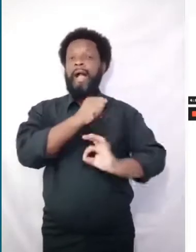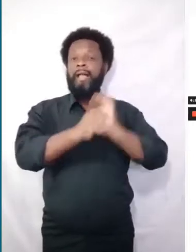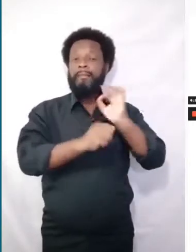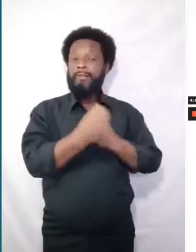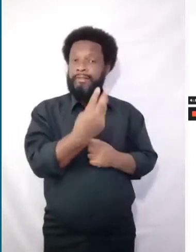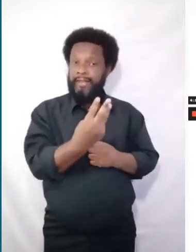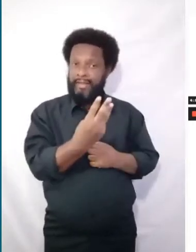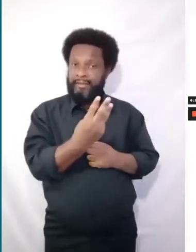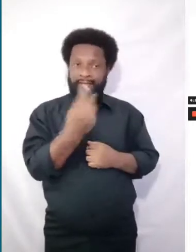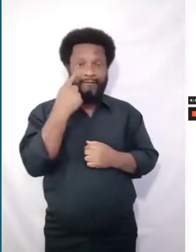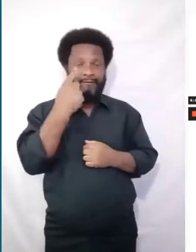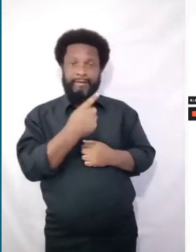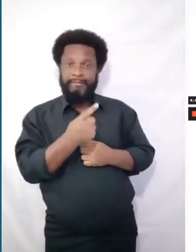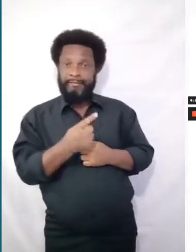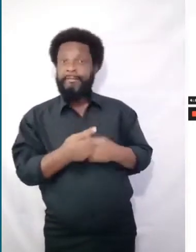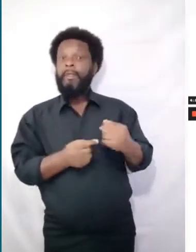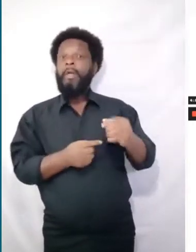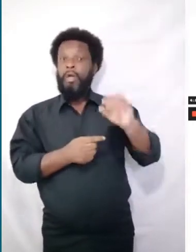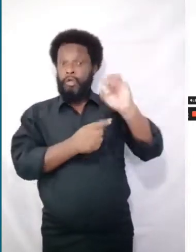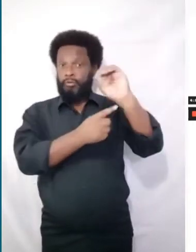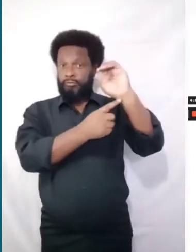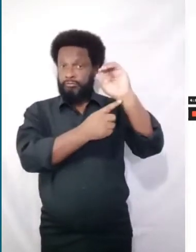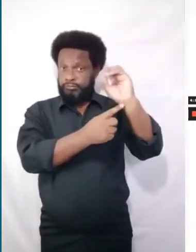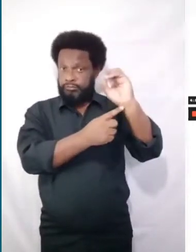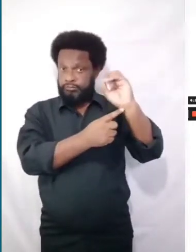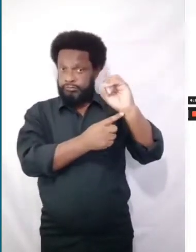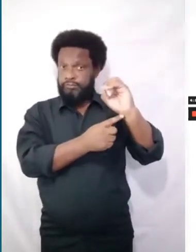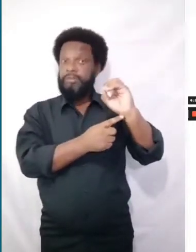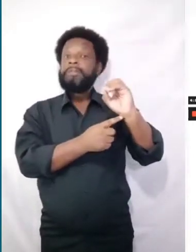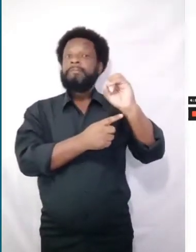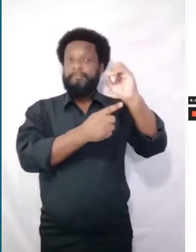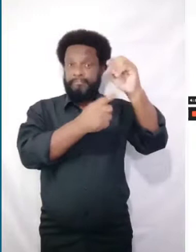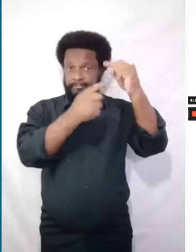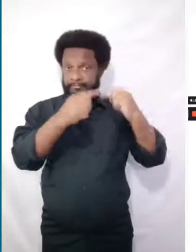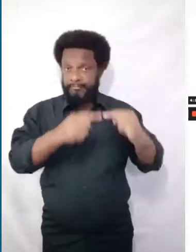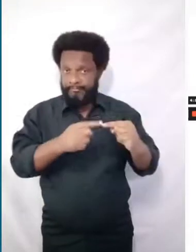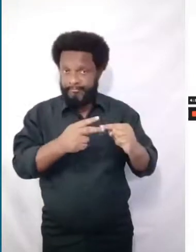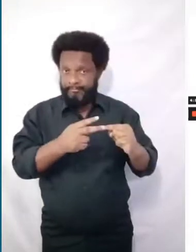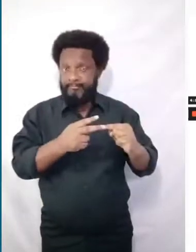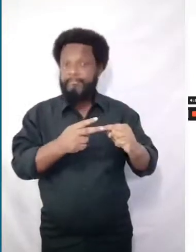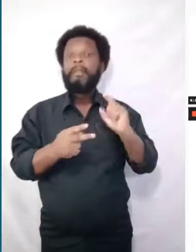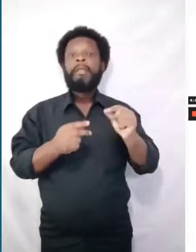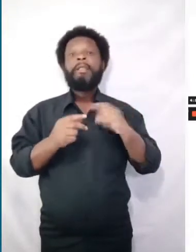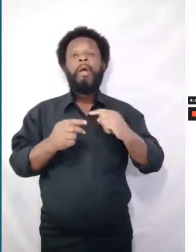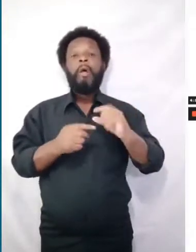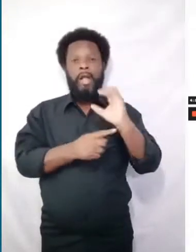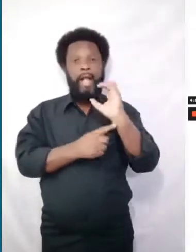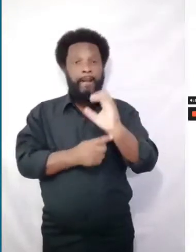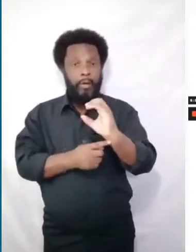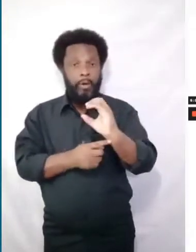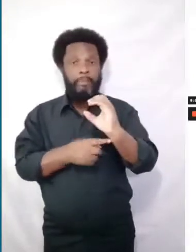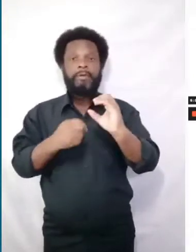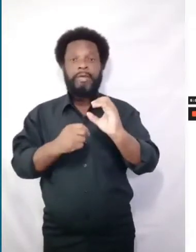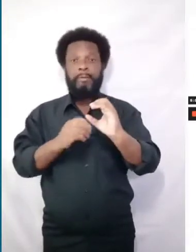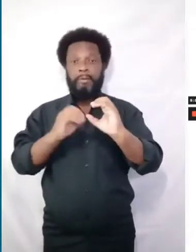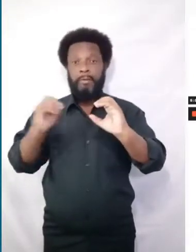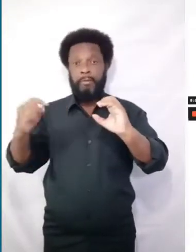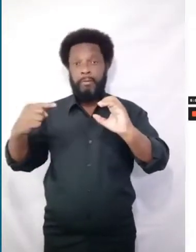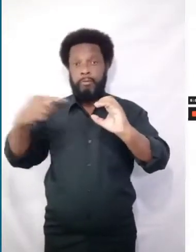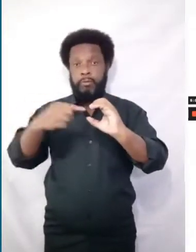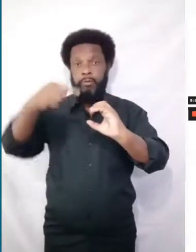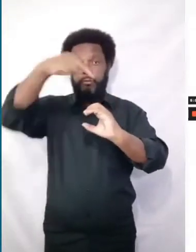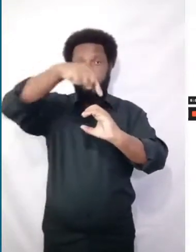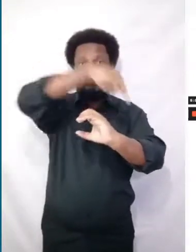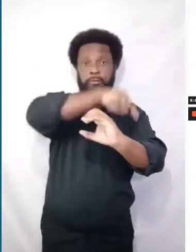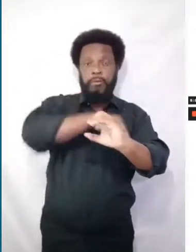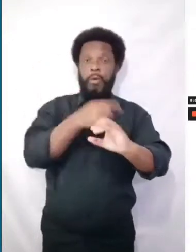3 átomos, carbono do grupo 14, 4 elétrons na camada de valência, oxigênio do grupo 16 tem 6 elétrons na camada de valência.